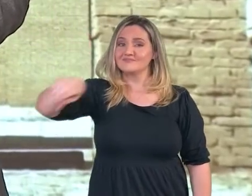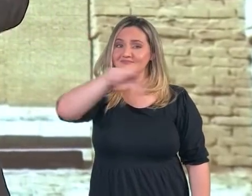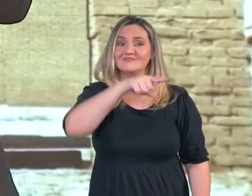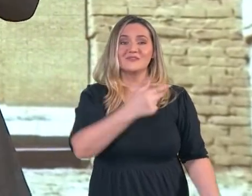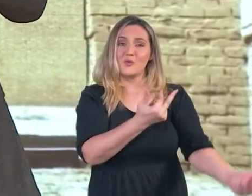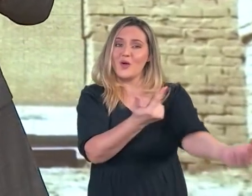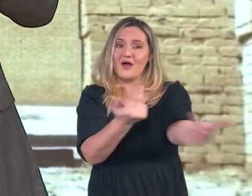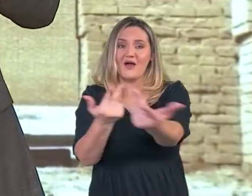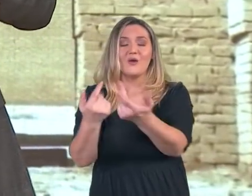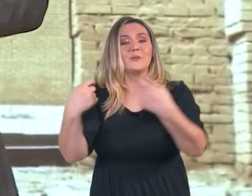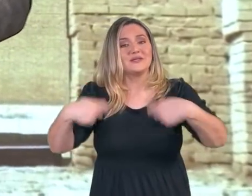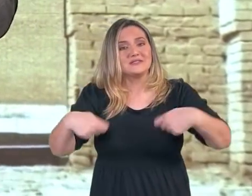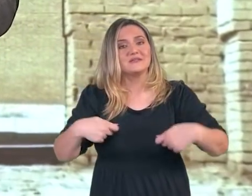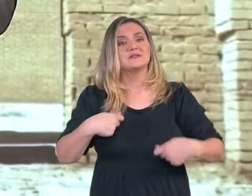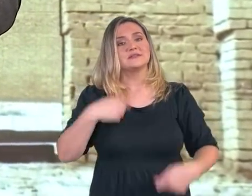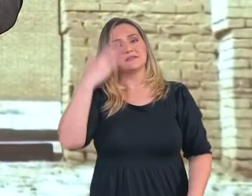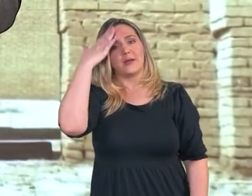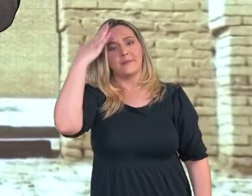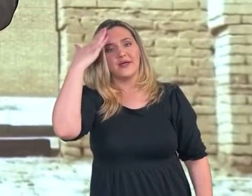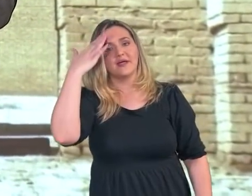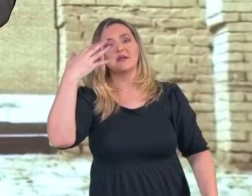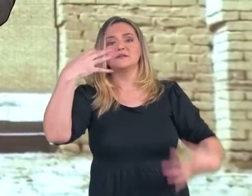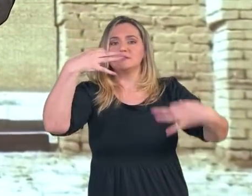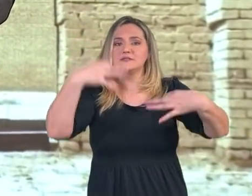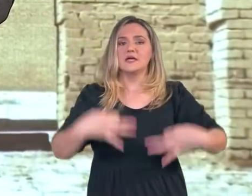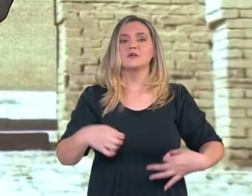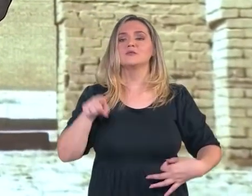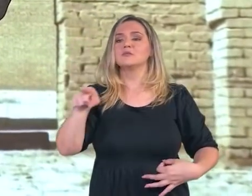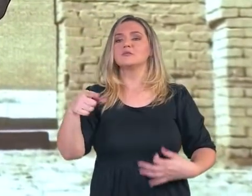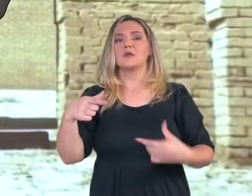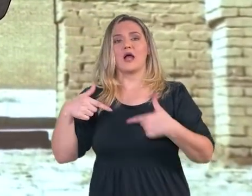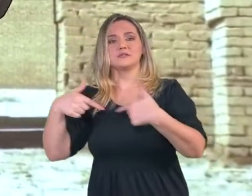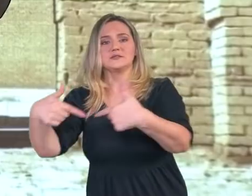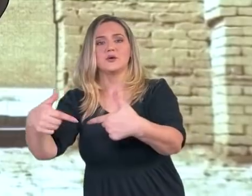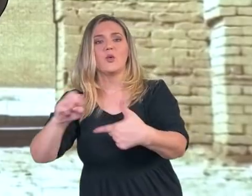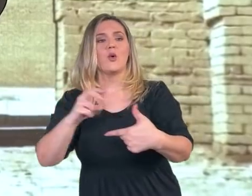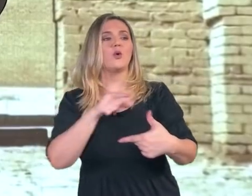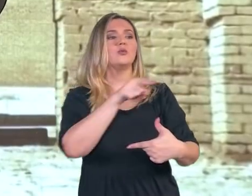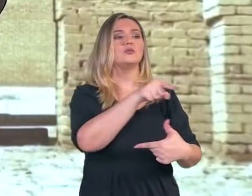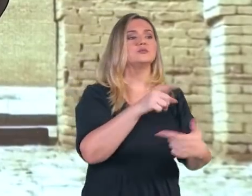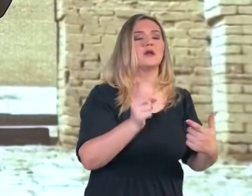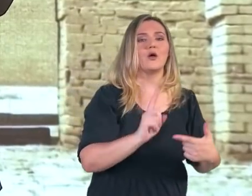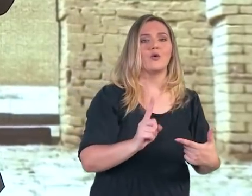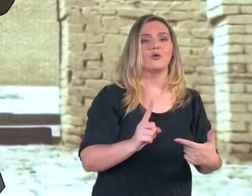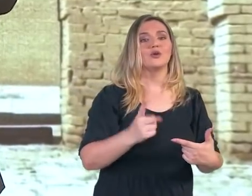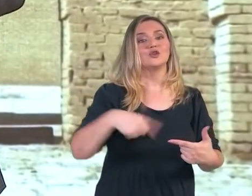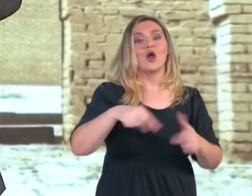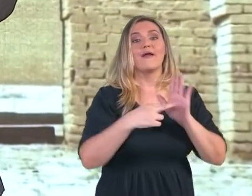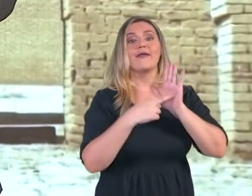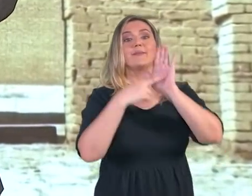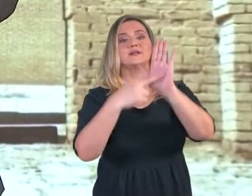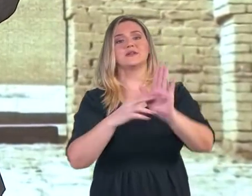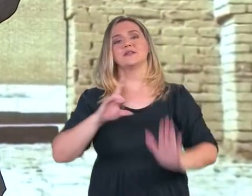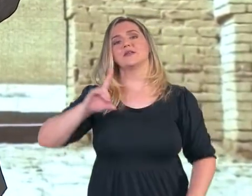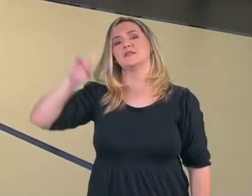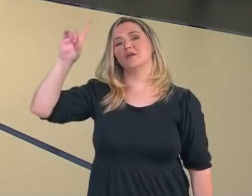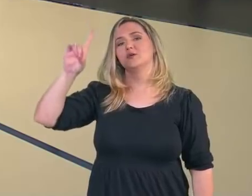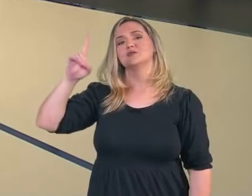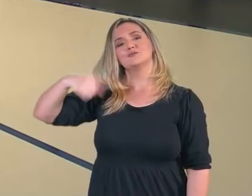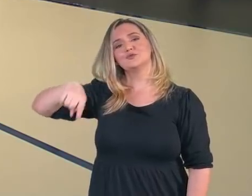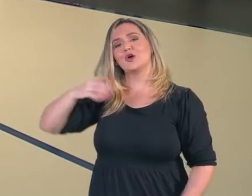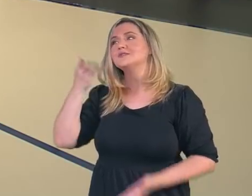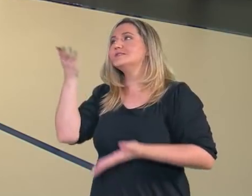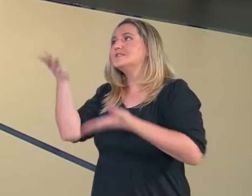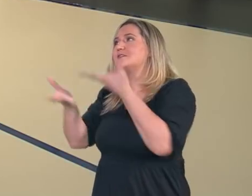Devemos saber escolher as nossas batalhas e saber que nós estamos representando o Deus a quem nós servimos e adoramos.